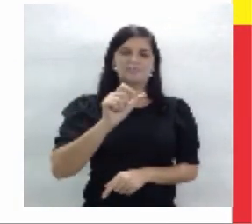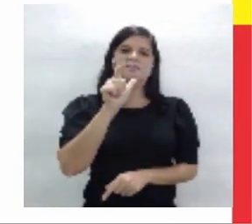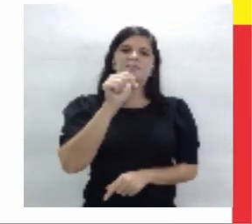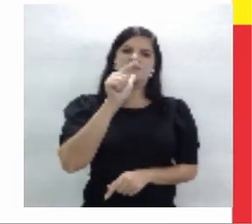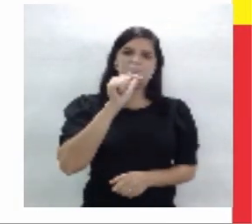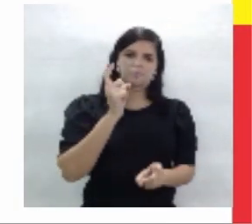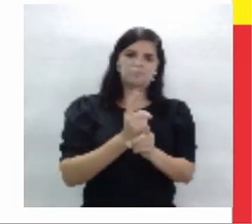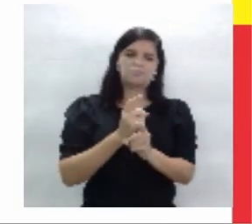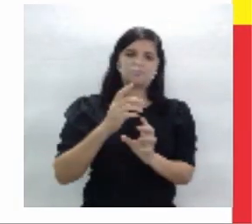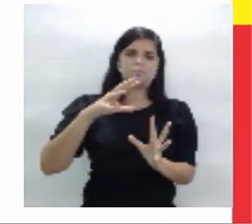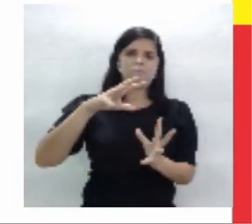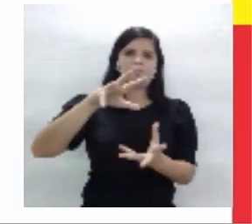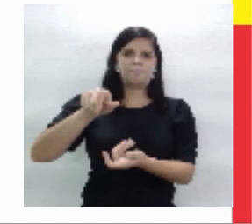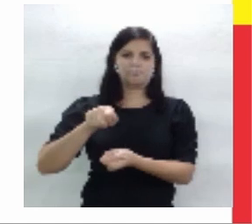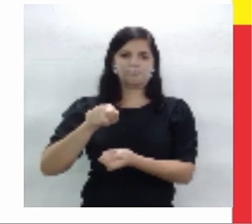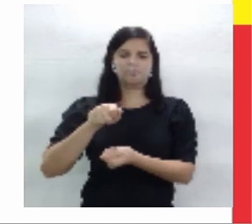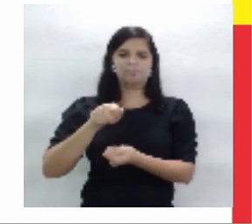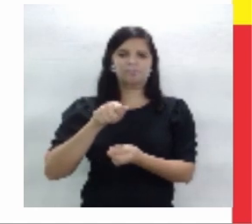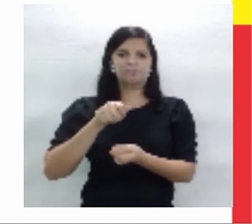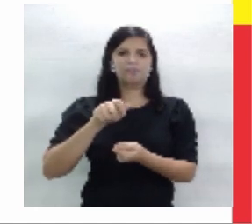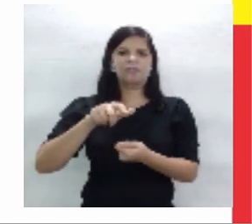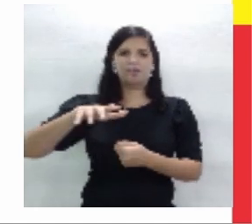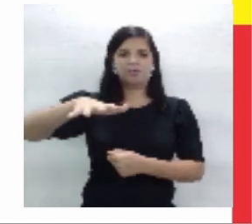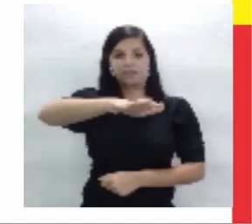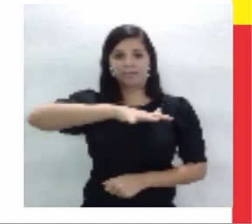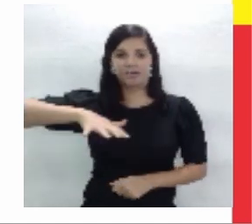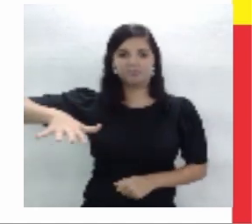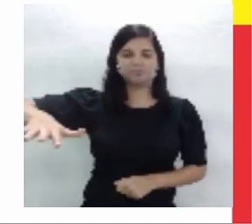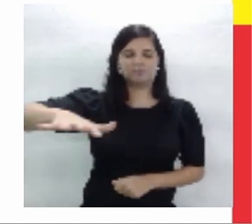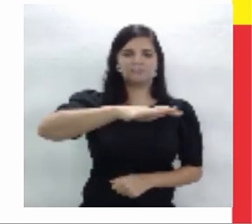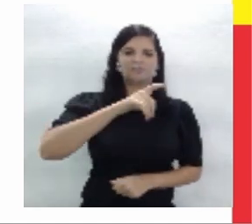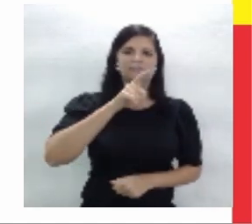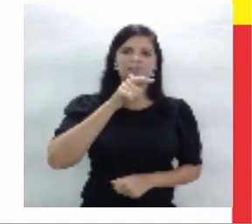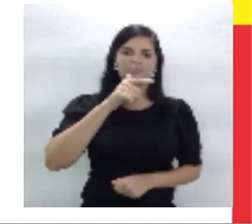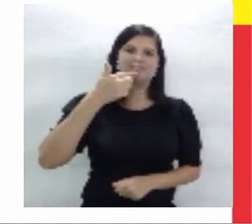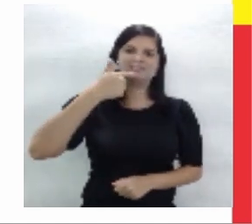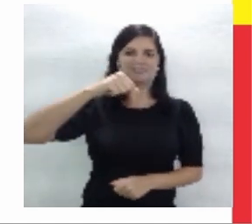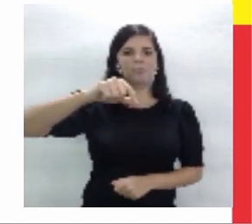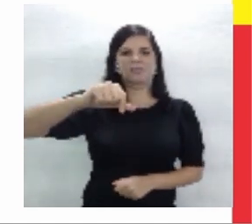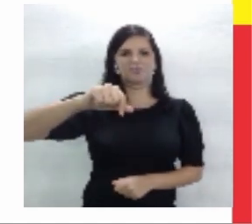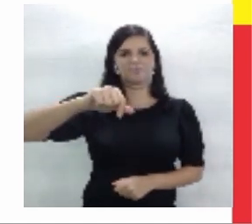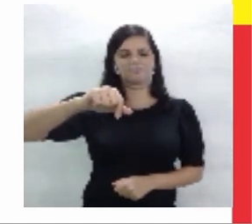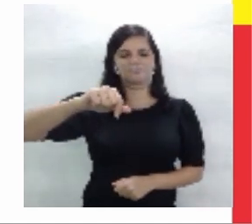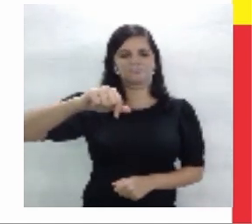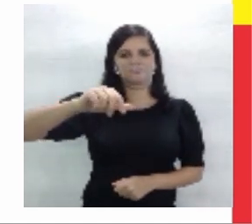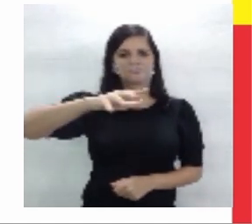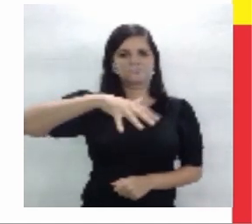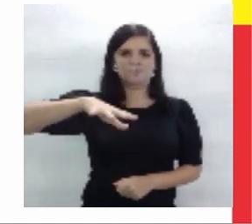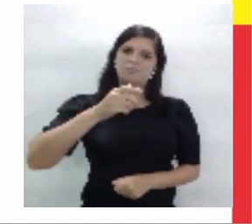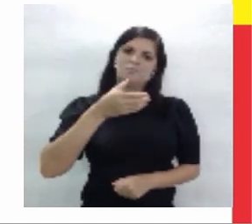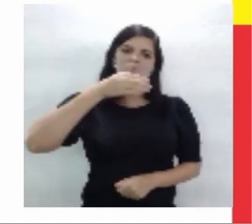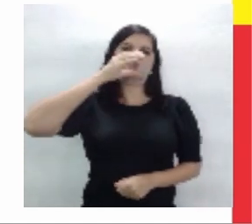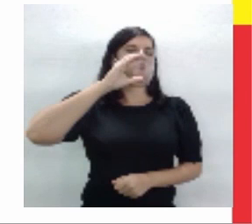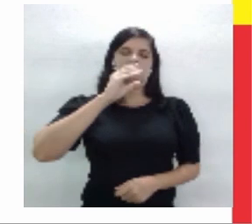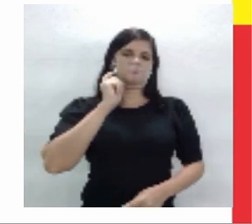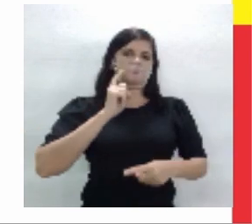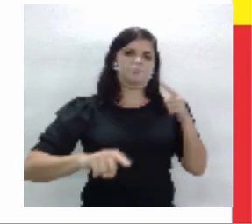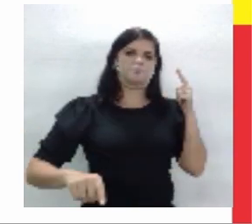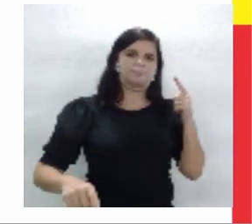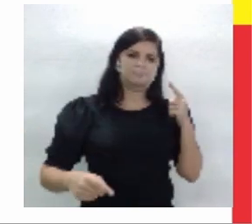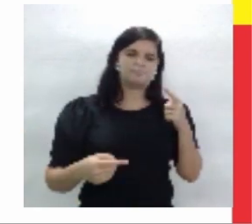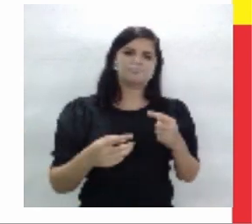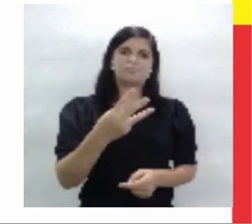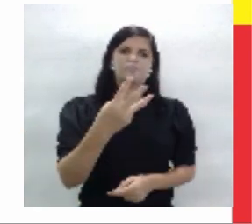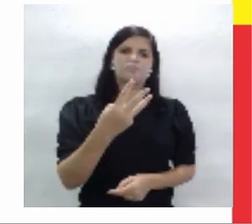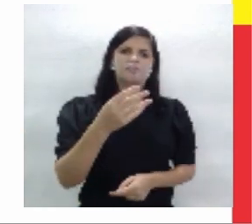disponível no mundo está nos oceanos, ou seja, água salgada, imprópria para o nosso consumo, é claro. 3% da